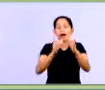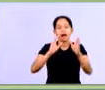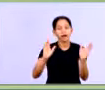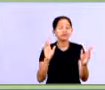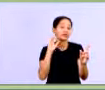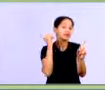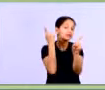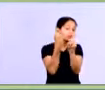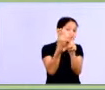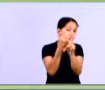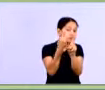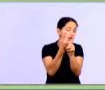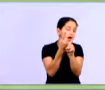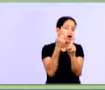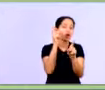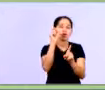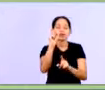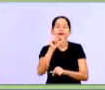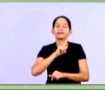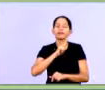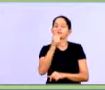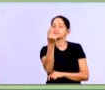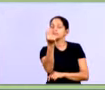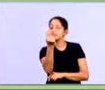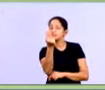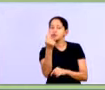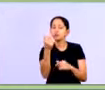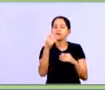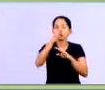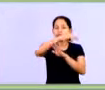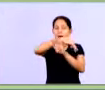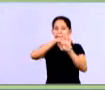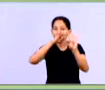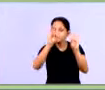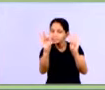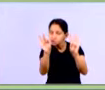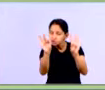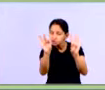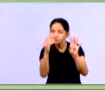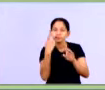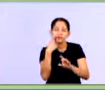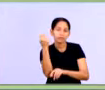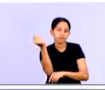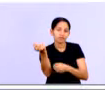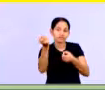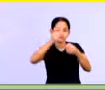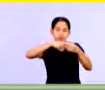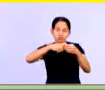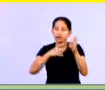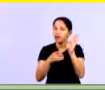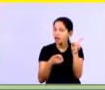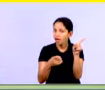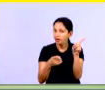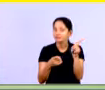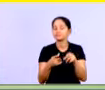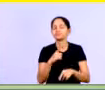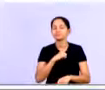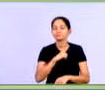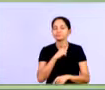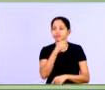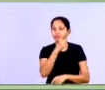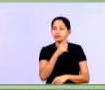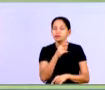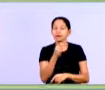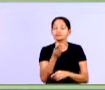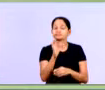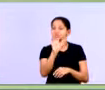identificar, Denise, esse valor na nossa planilha, certo? Vamos voltar na planilha? Então, pra gente vamos lá, identificar? voltar na planilha.